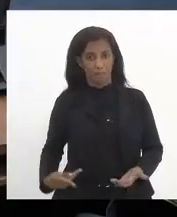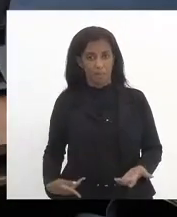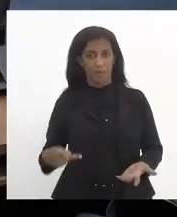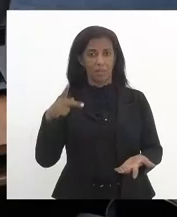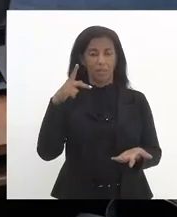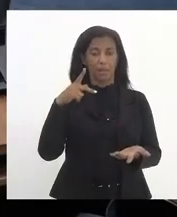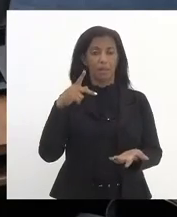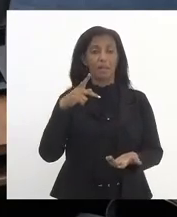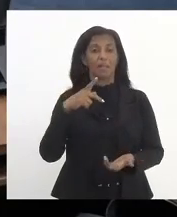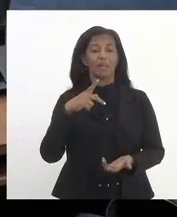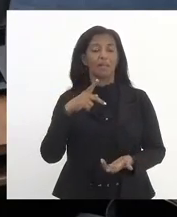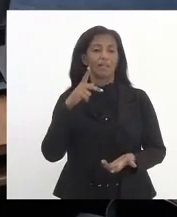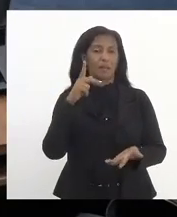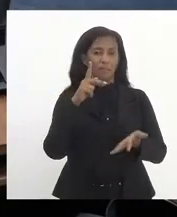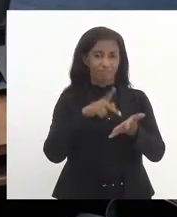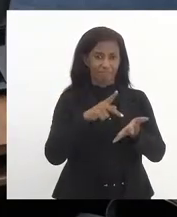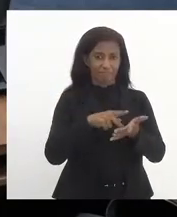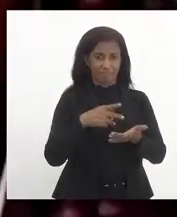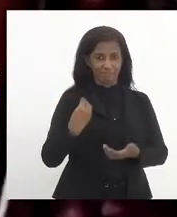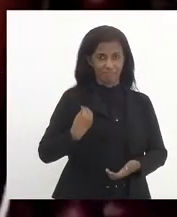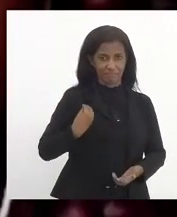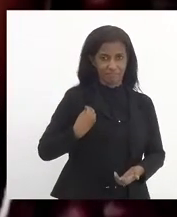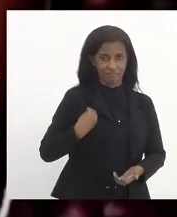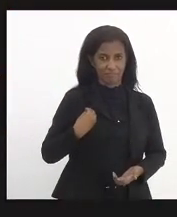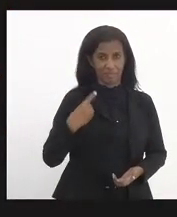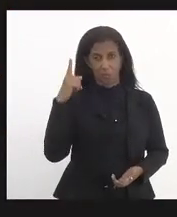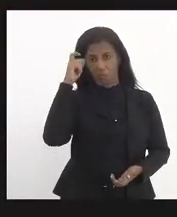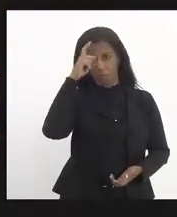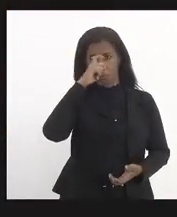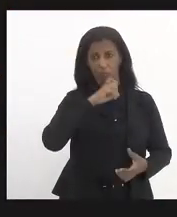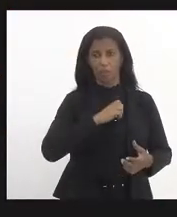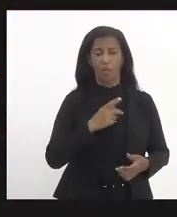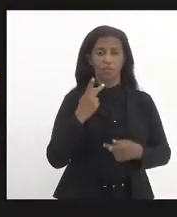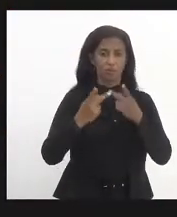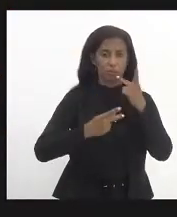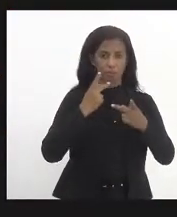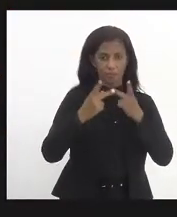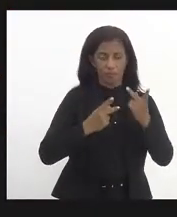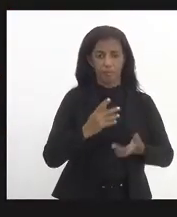não. E com muita dificuldade para falar.